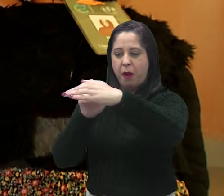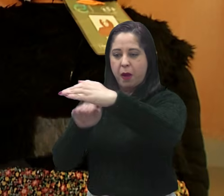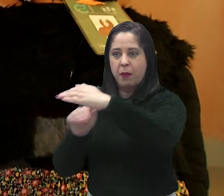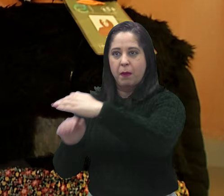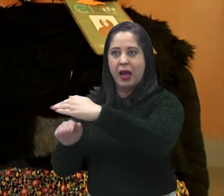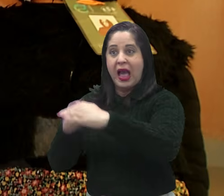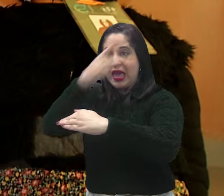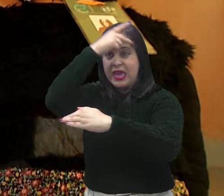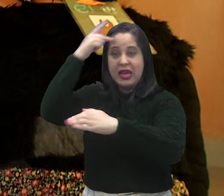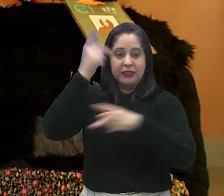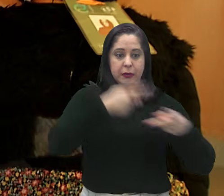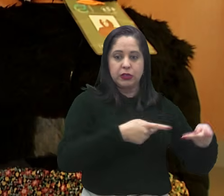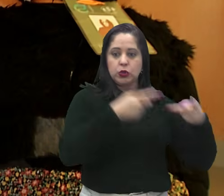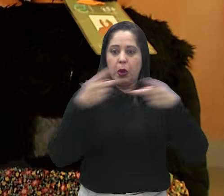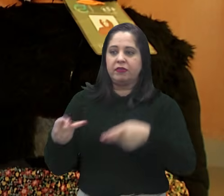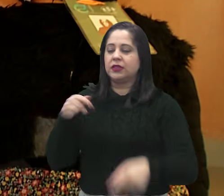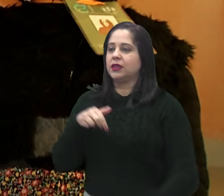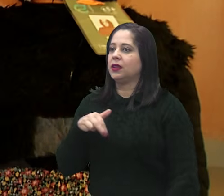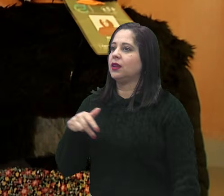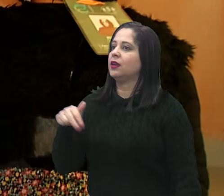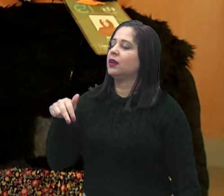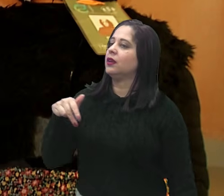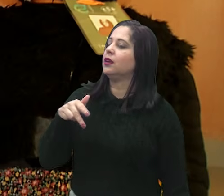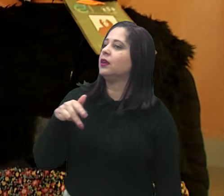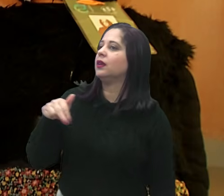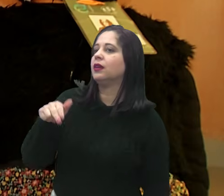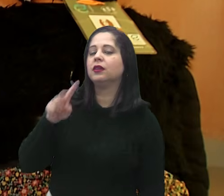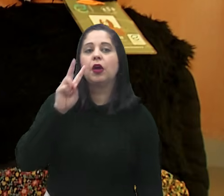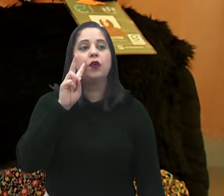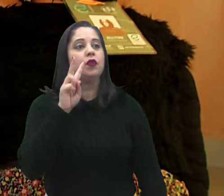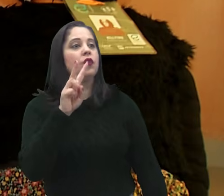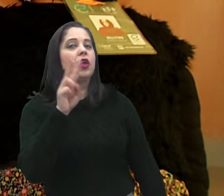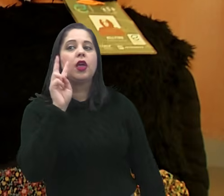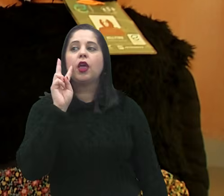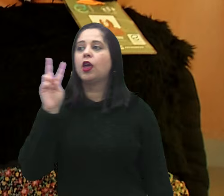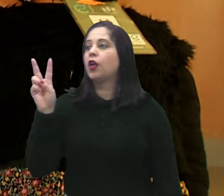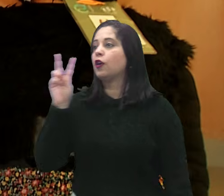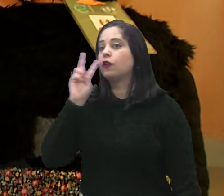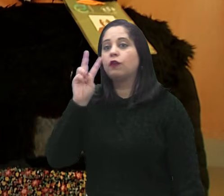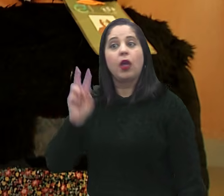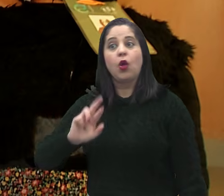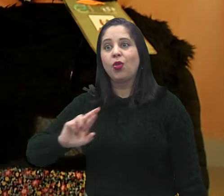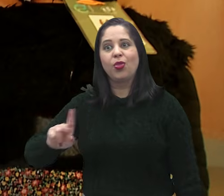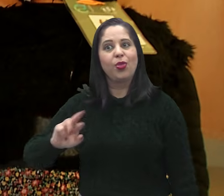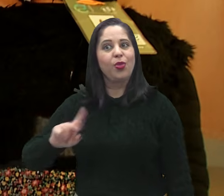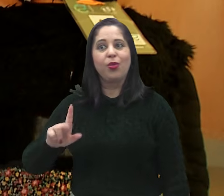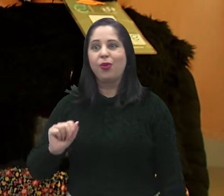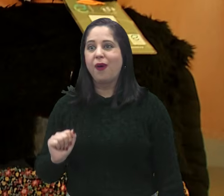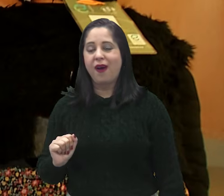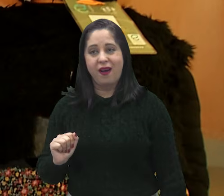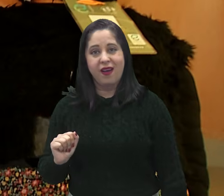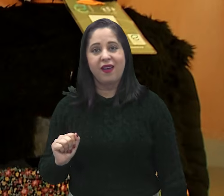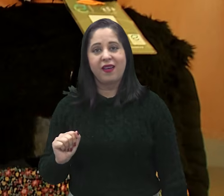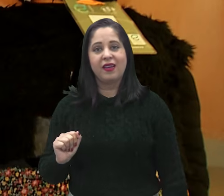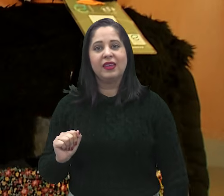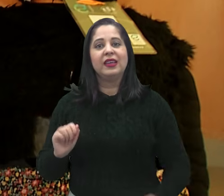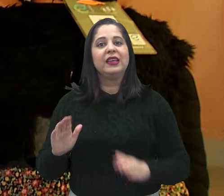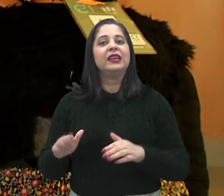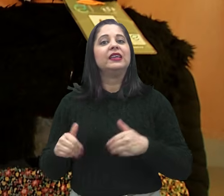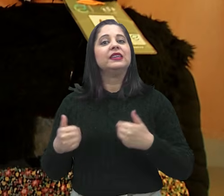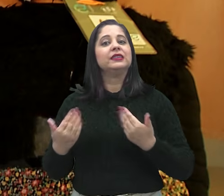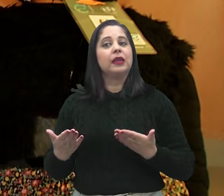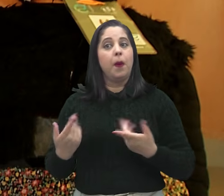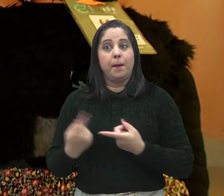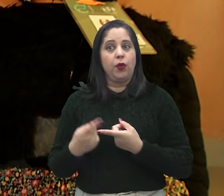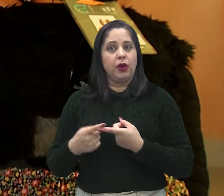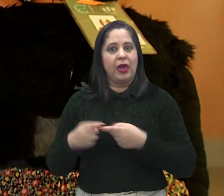iam visualizar, iam degustar desse patrimônio cultural dentro do espaço. E era a